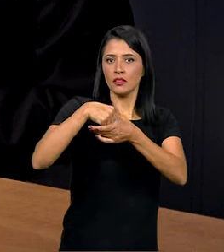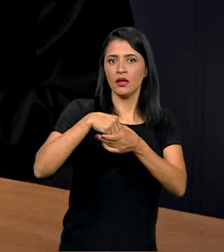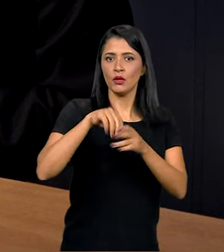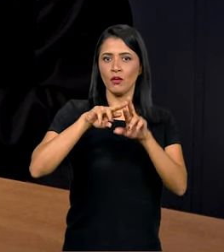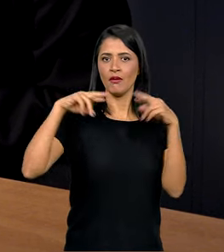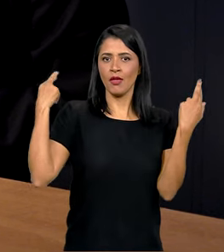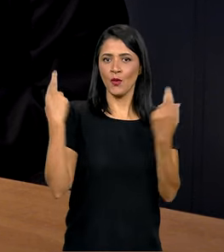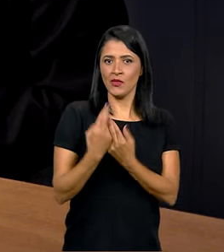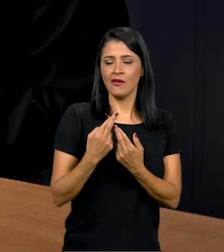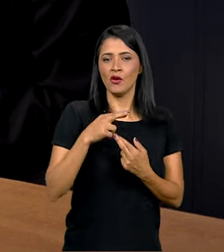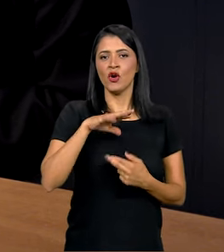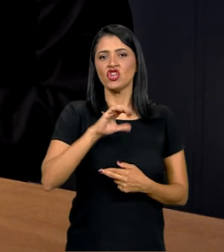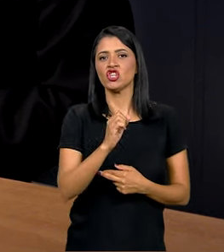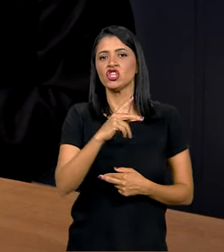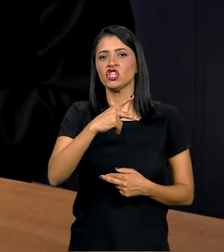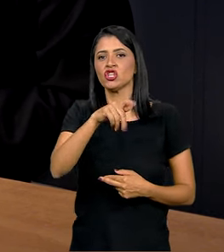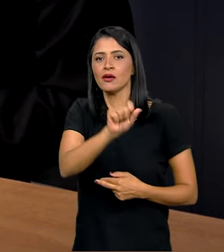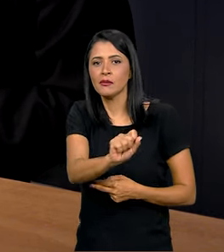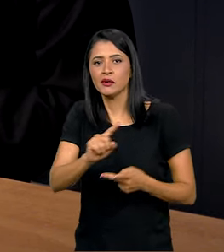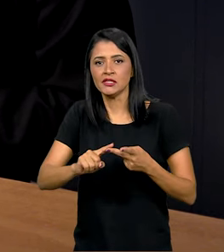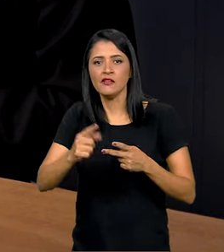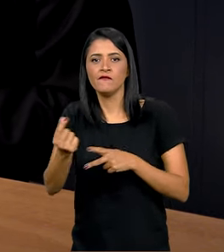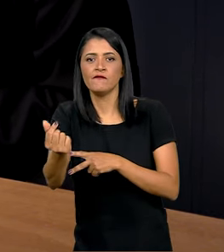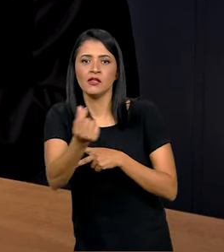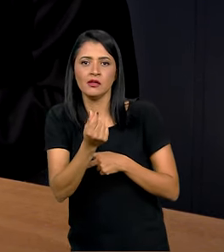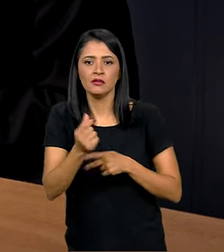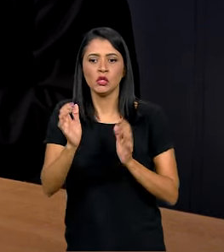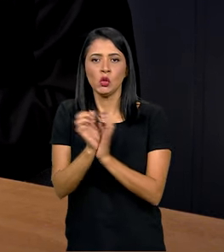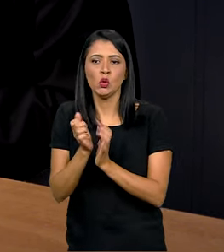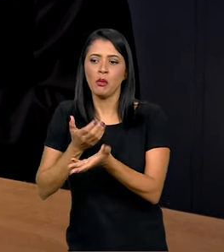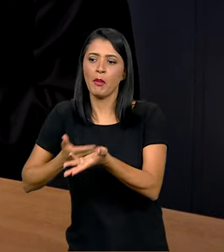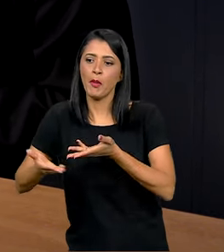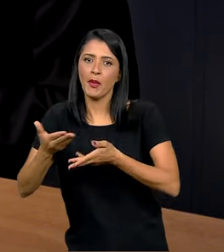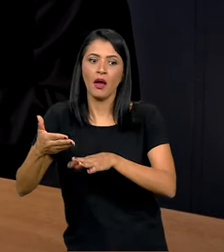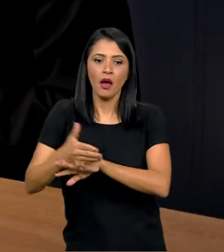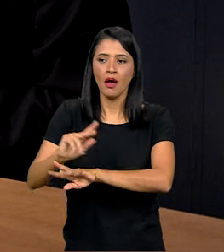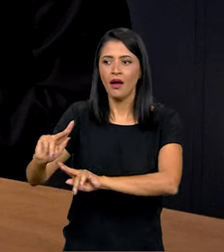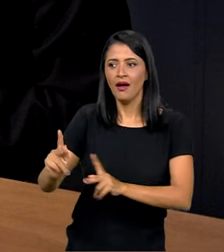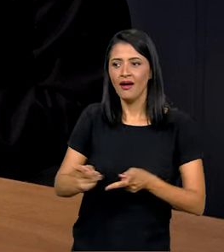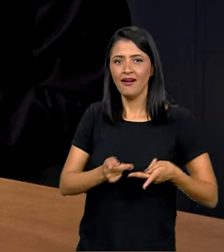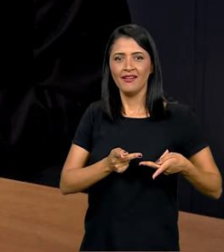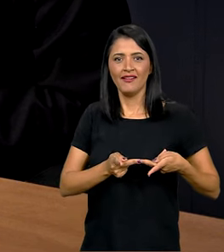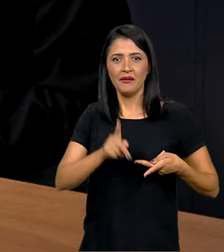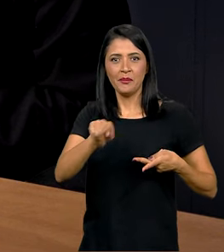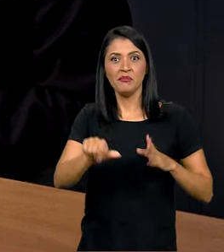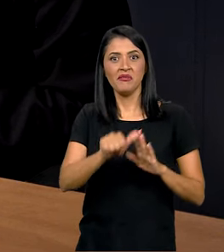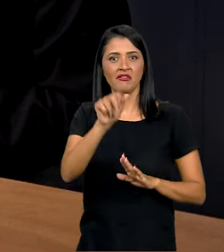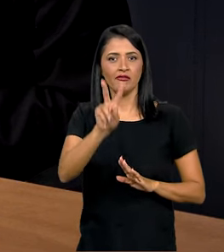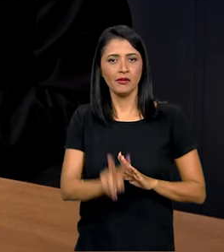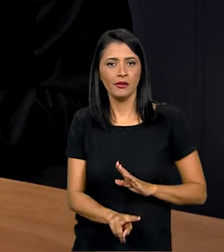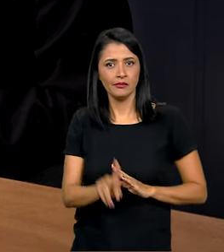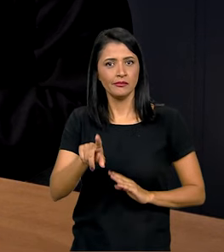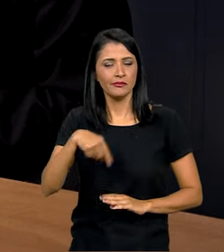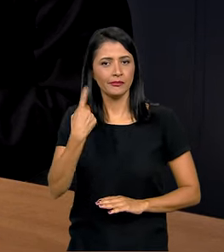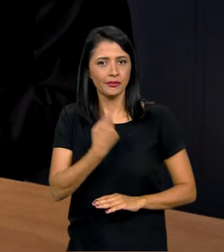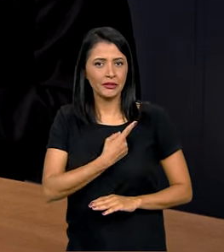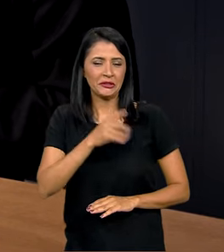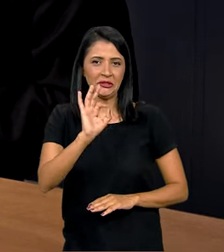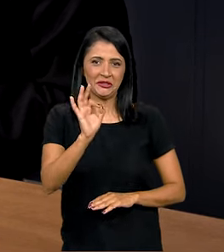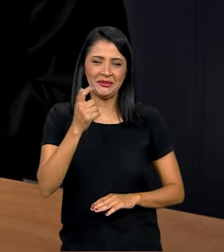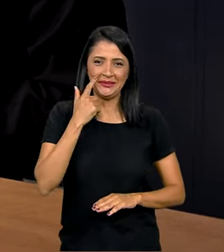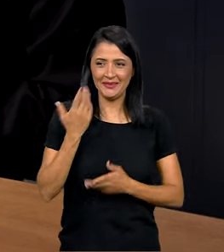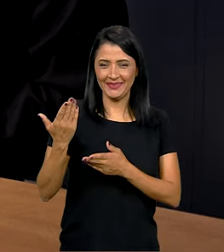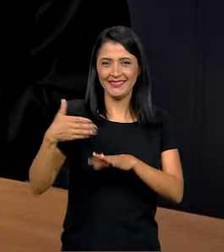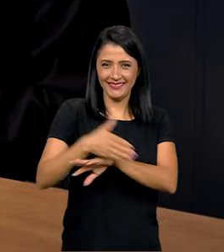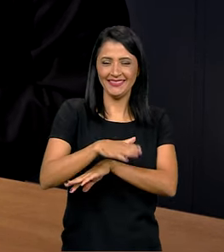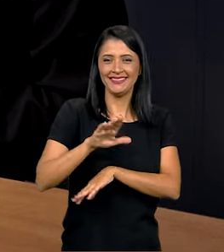dentro da reunião de sherpas e da reunião da trilha de Finanças os grupos de engajamento Ah e isso para nós eh enfim